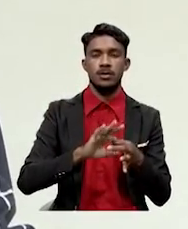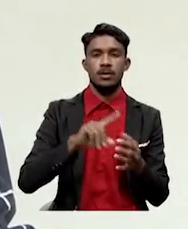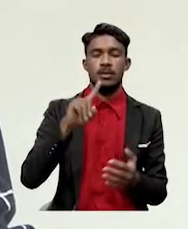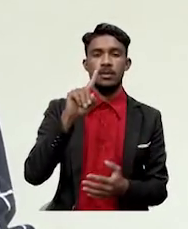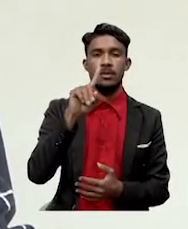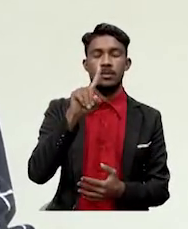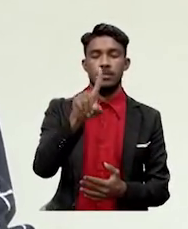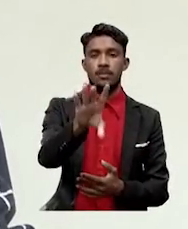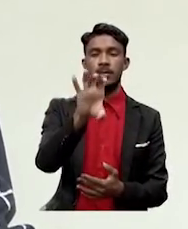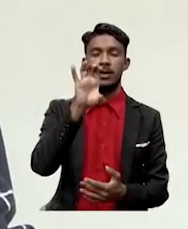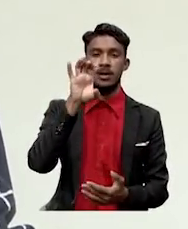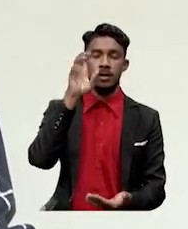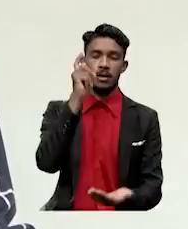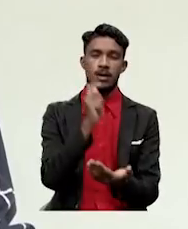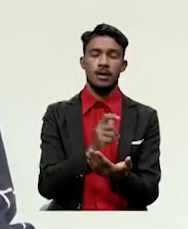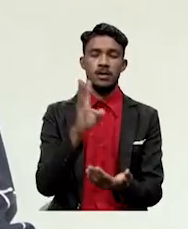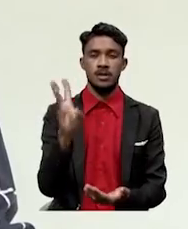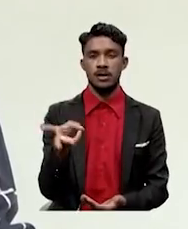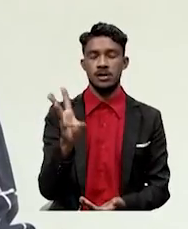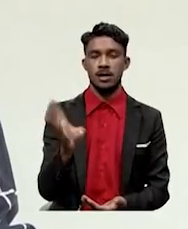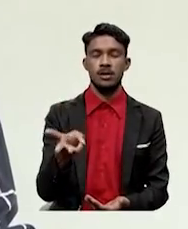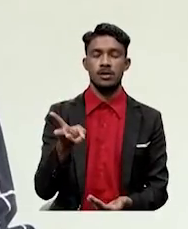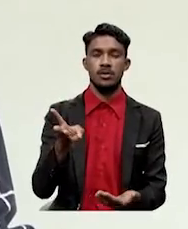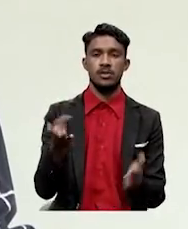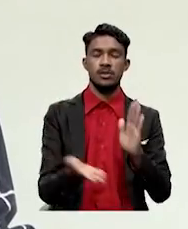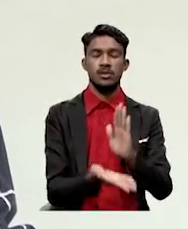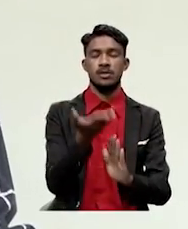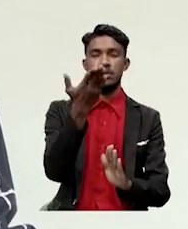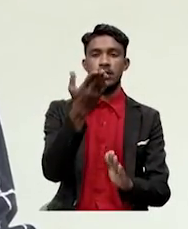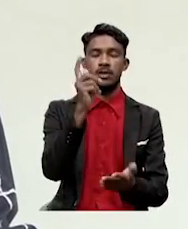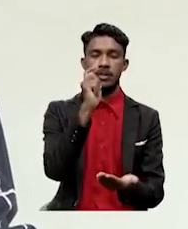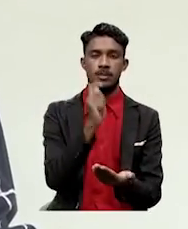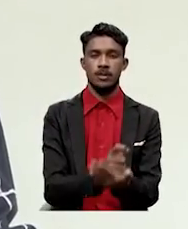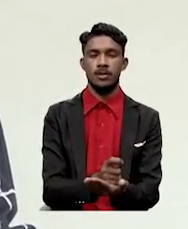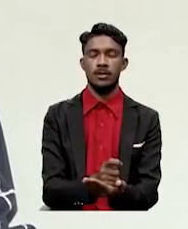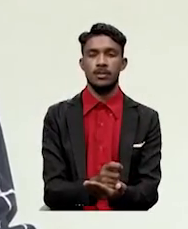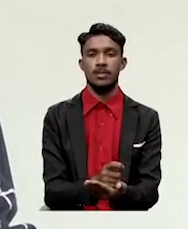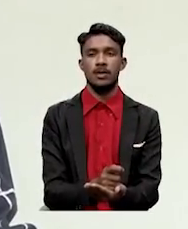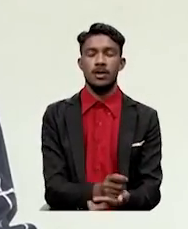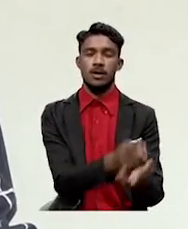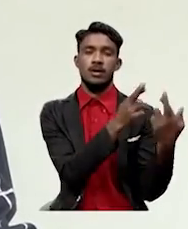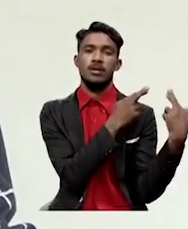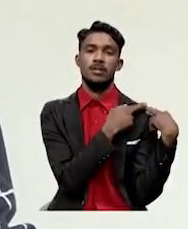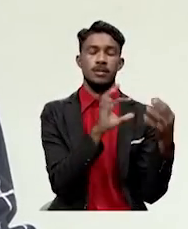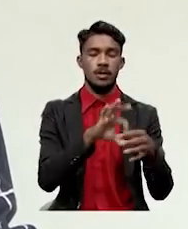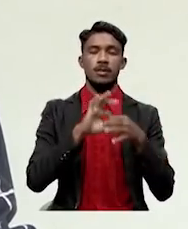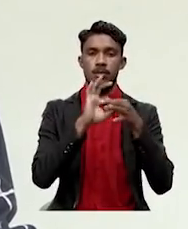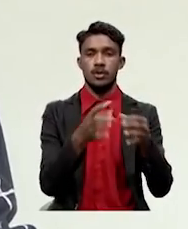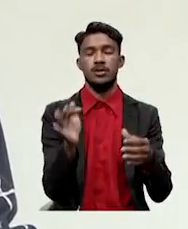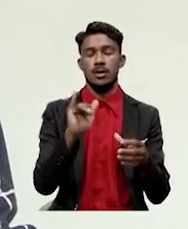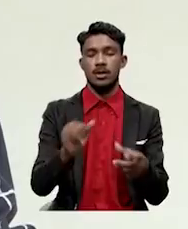1600 e tal delegados Mac de Oliveira no delegado Sirne